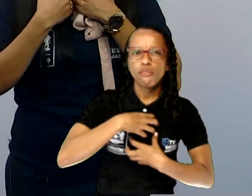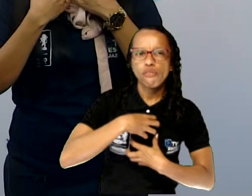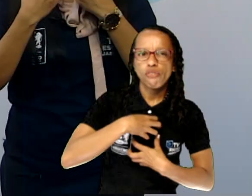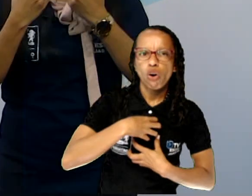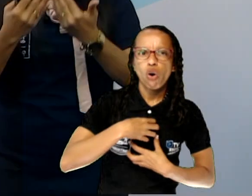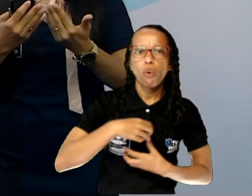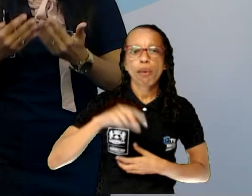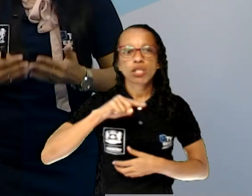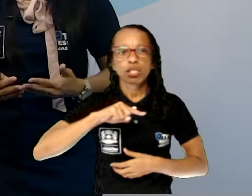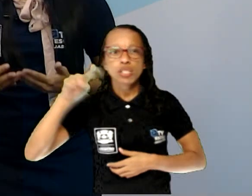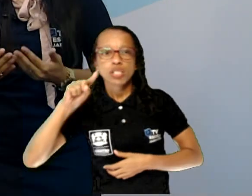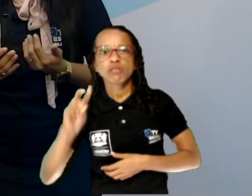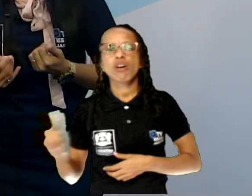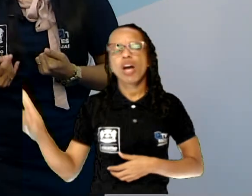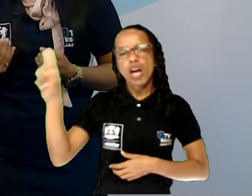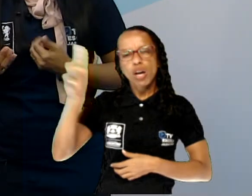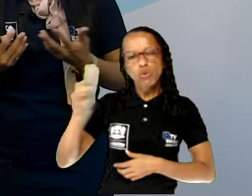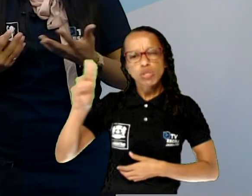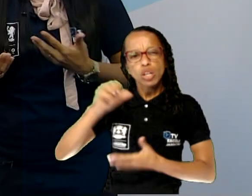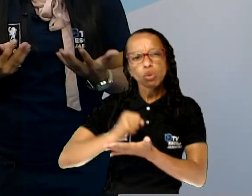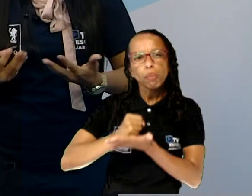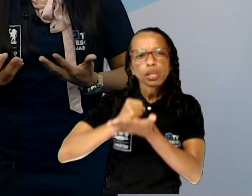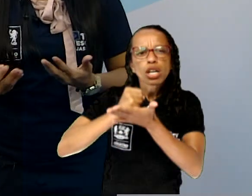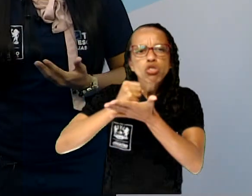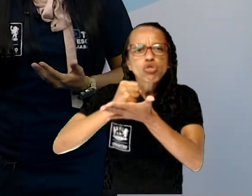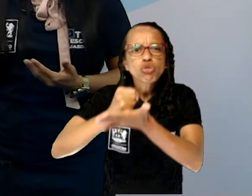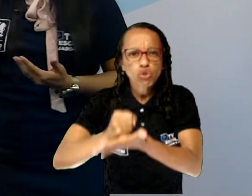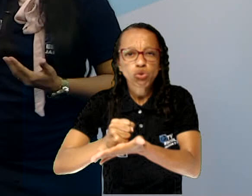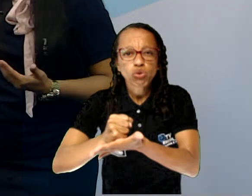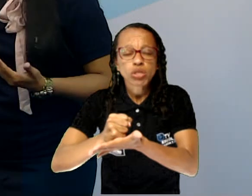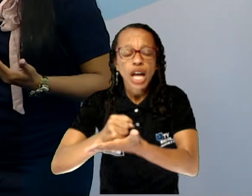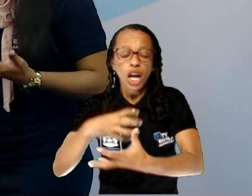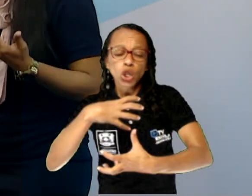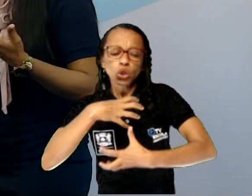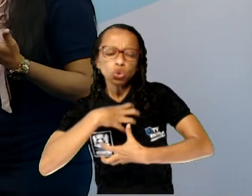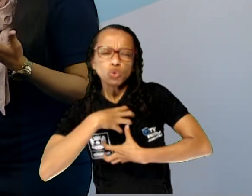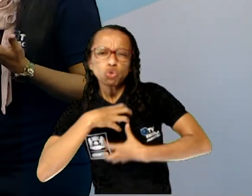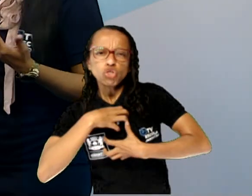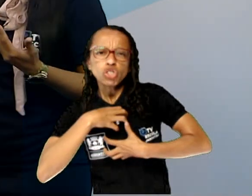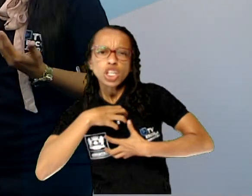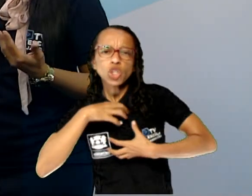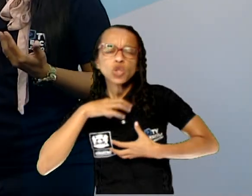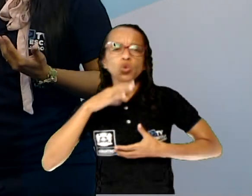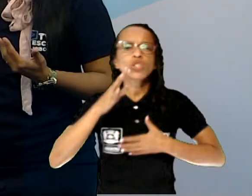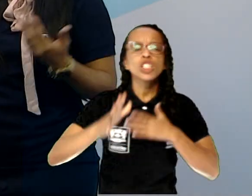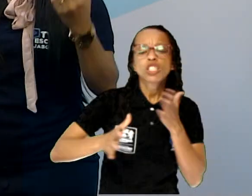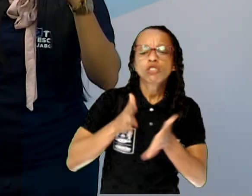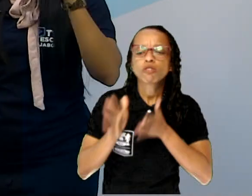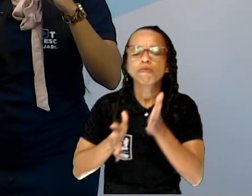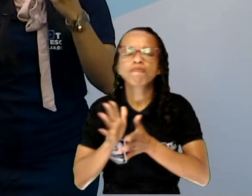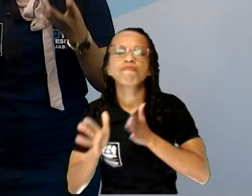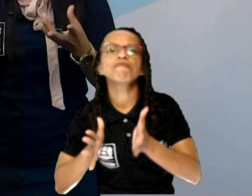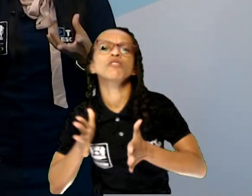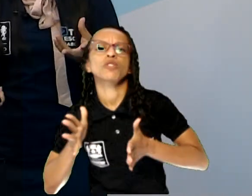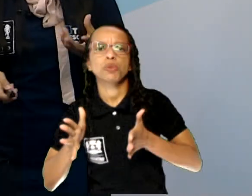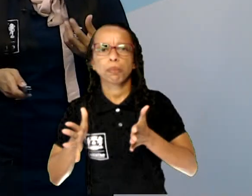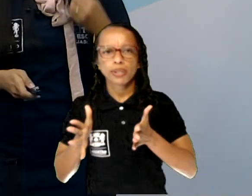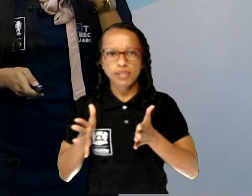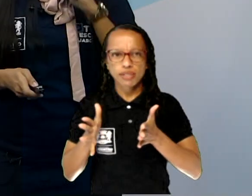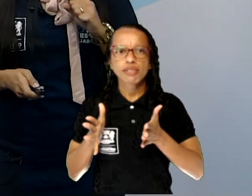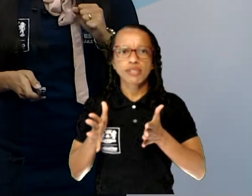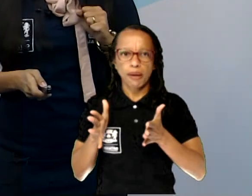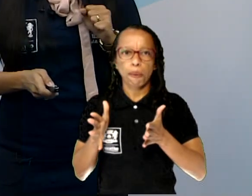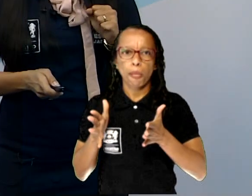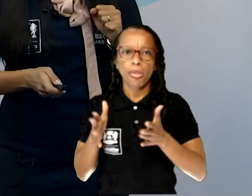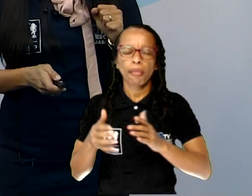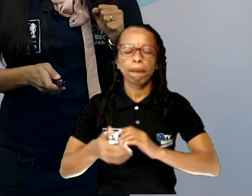a gente a entender que aquele som vai ter uma mudança, esses sinais, né, gráficos, eles servem justamente para isso. Vamos